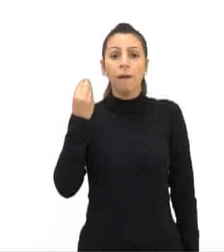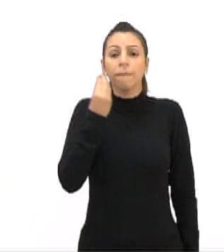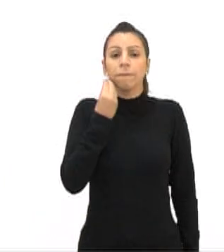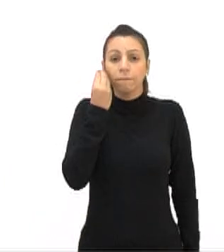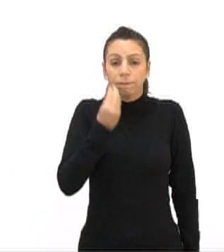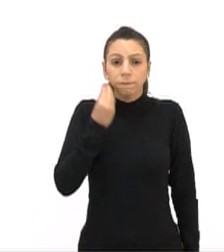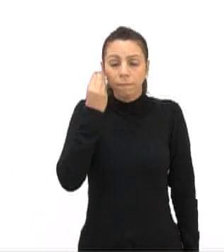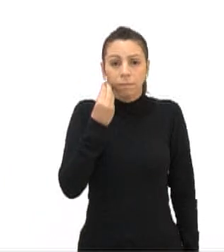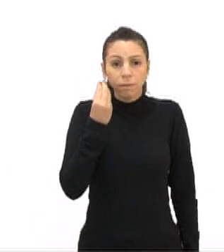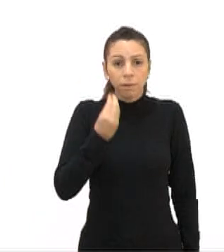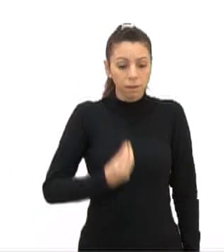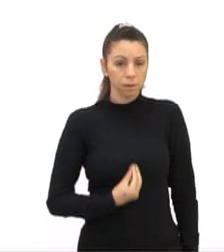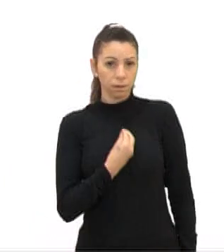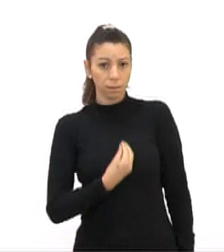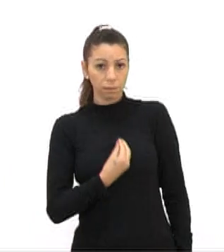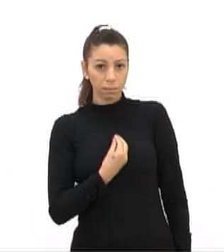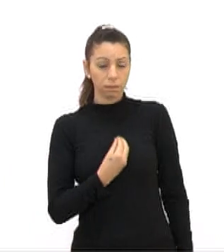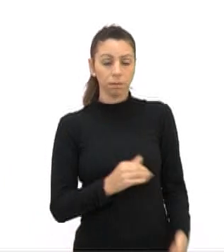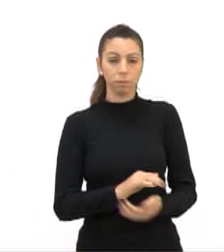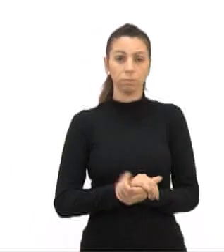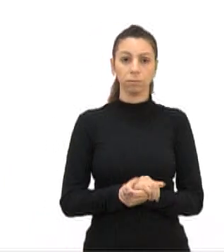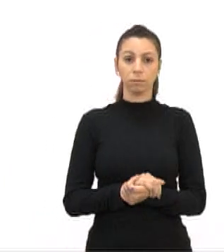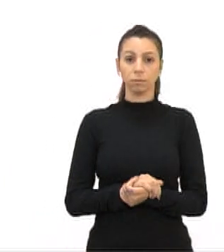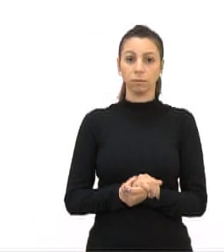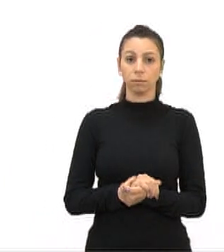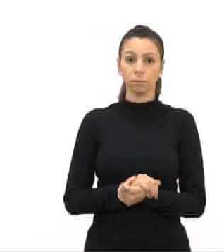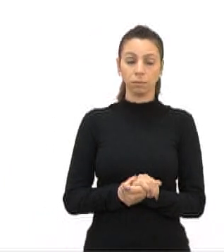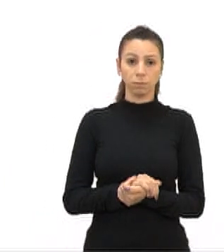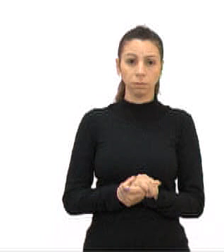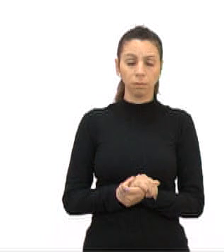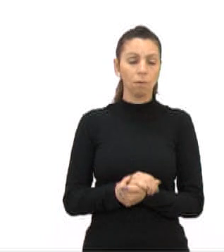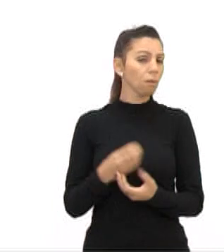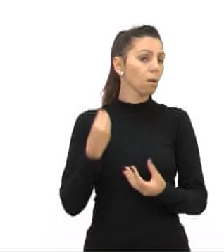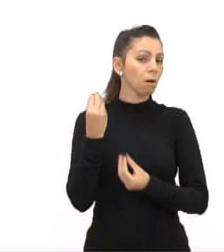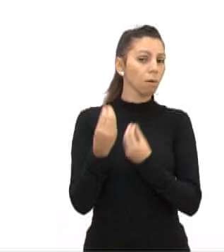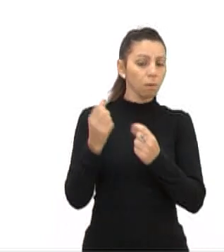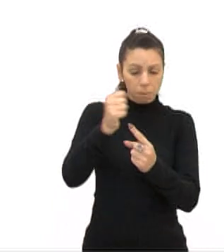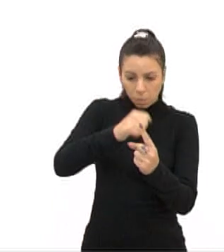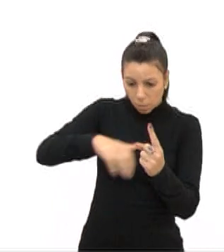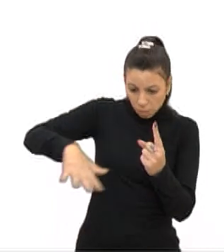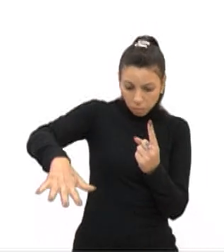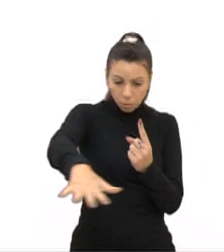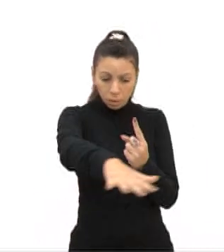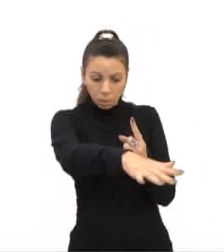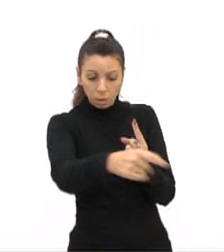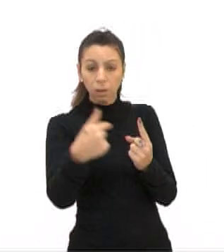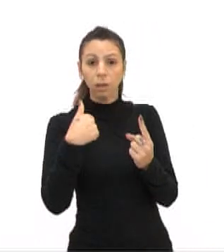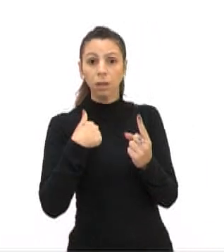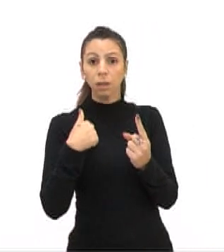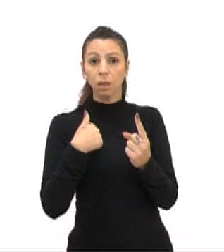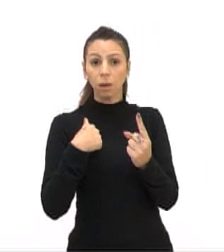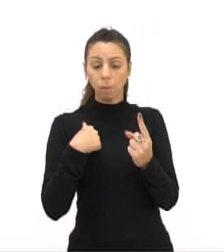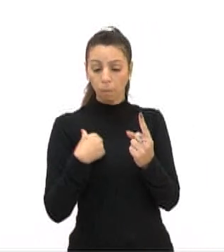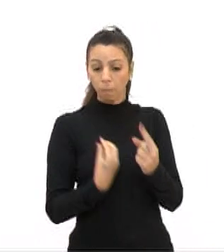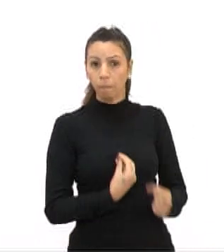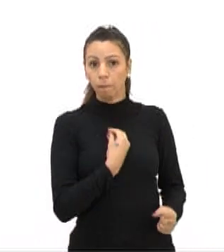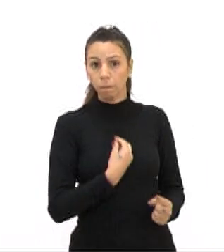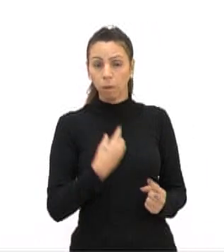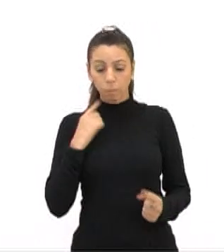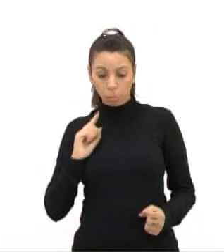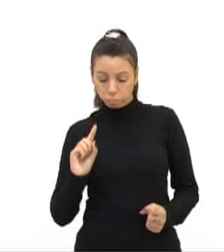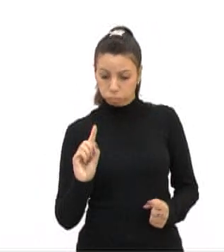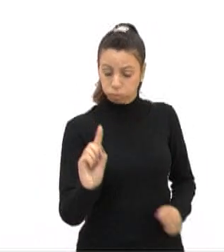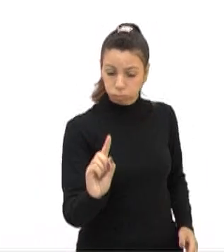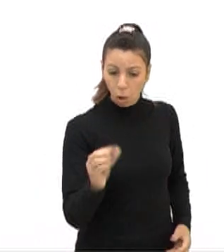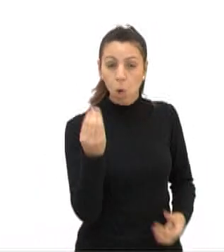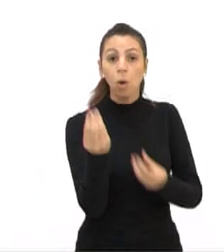experiências? Como é a sociedade em que eu vivo? O que diferencia a